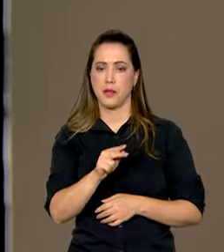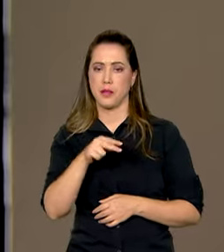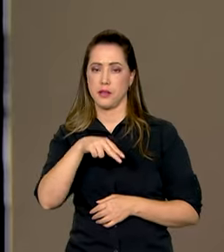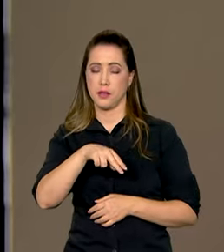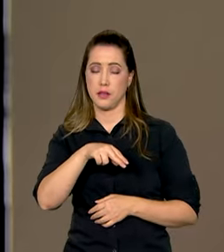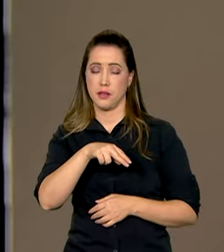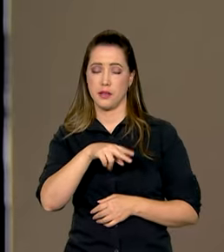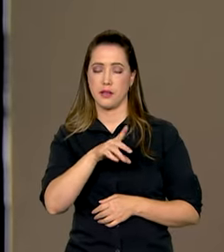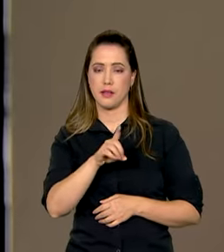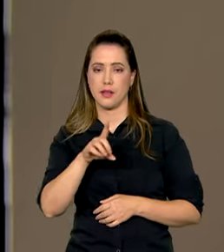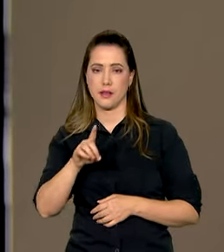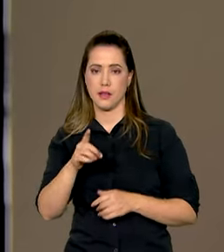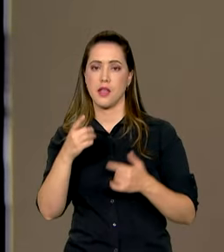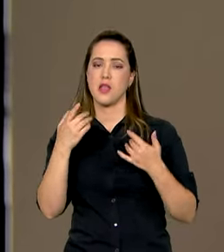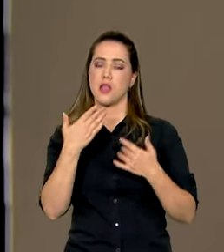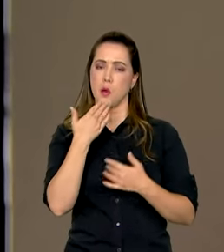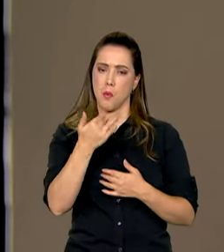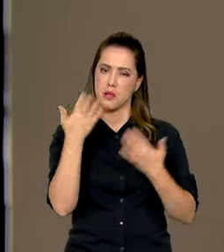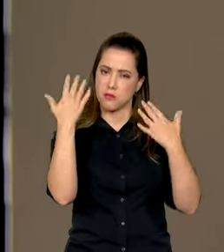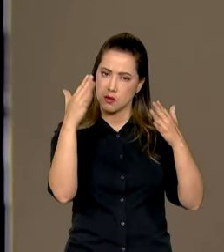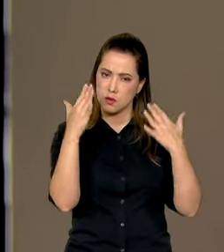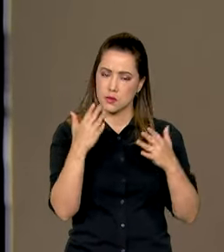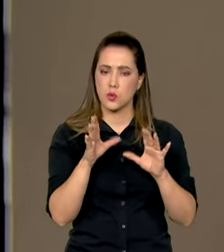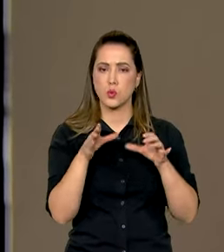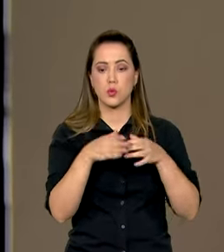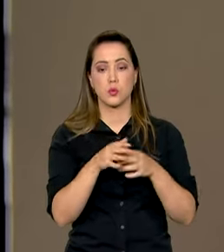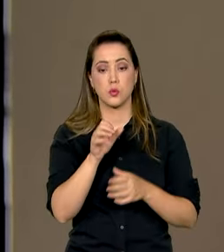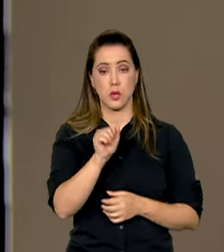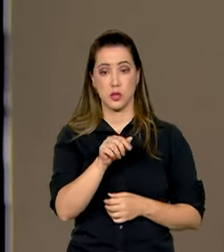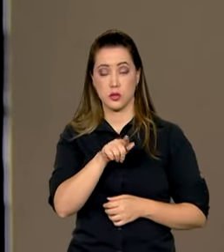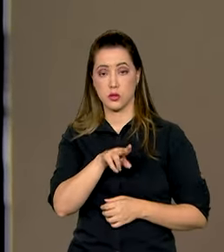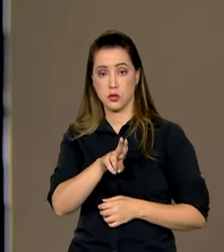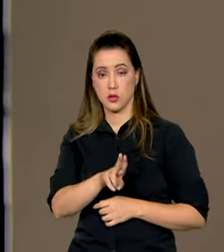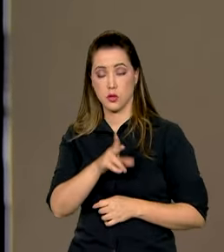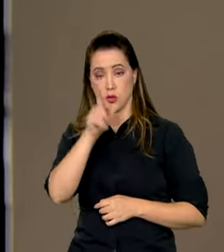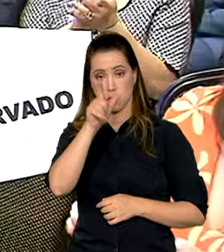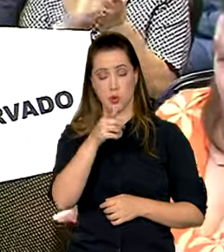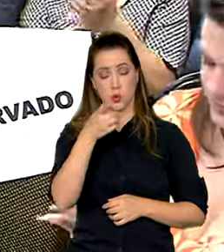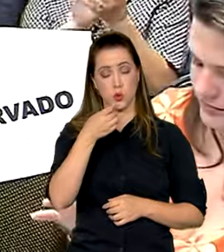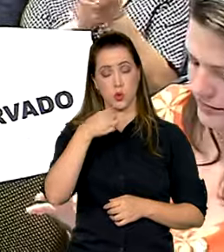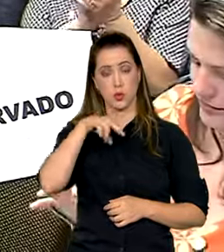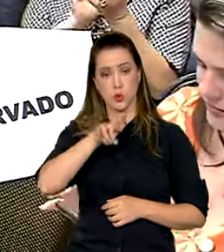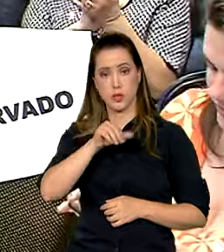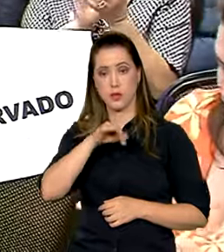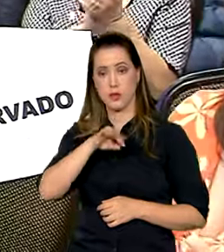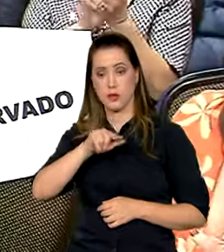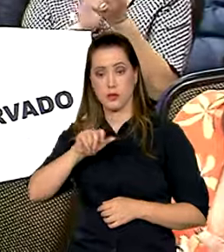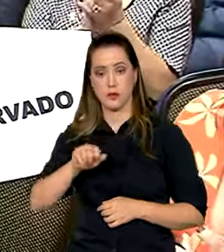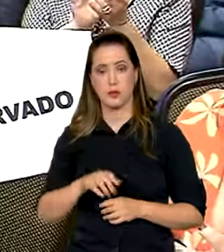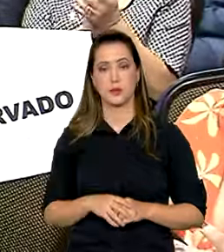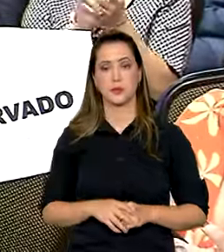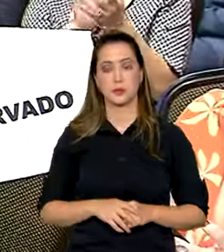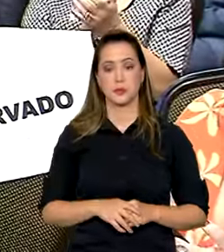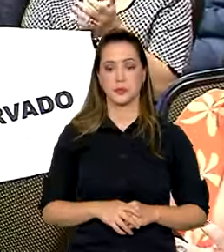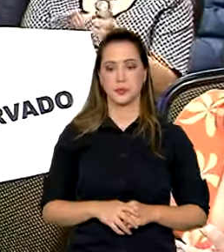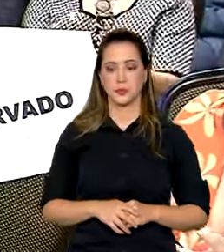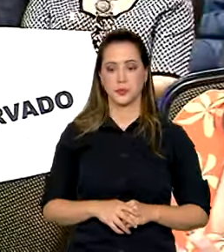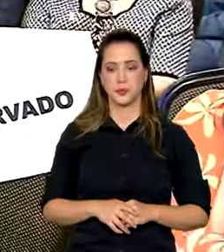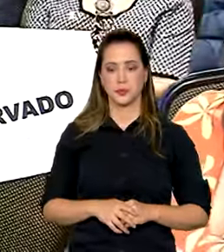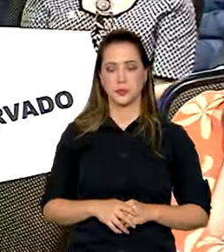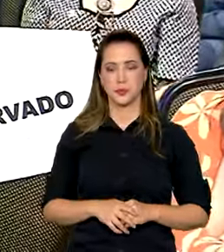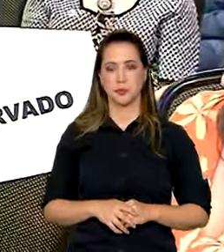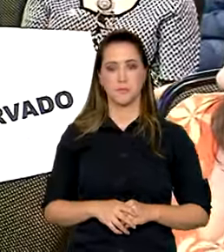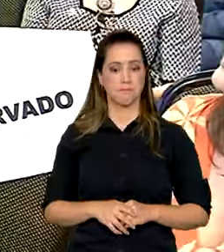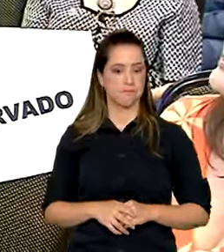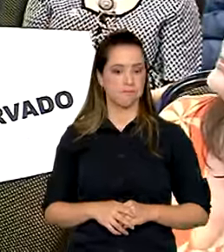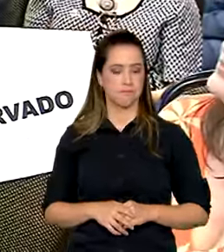de palmas muito especial à equipe da Advocacia Geral da União, na pessoa da doutora Natália Machado, a nossa procuradora-chefe da APNDD,